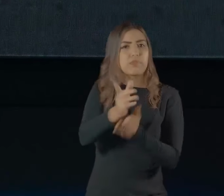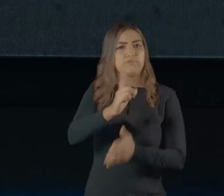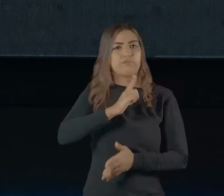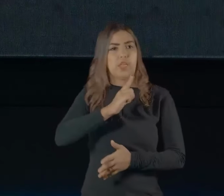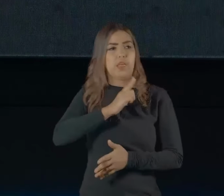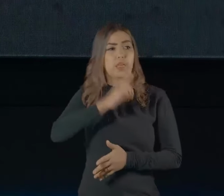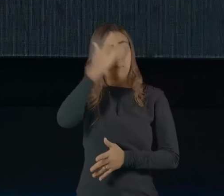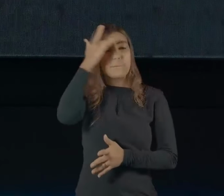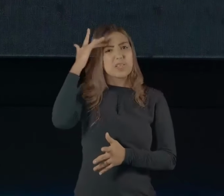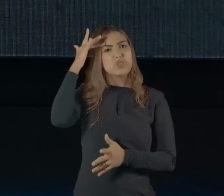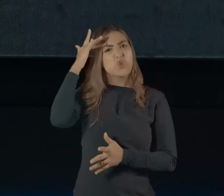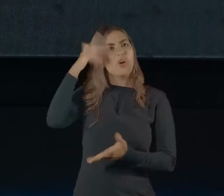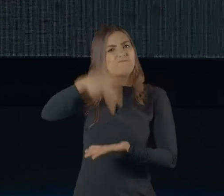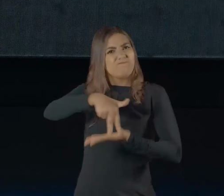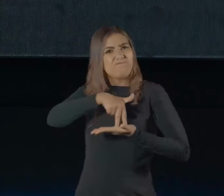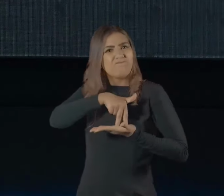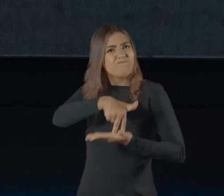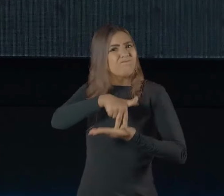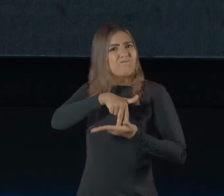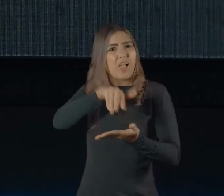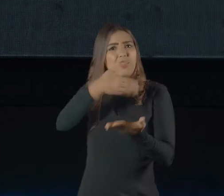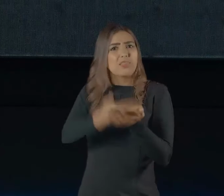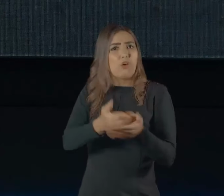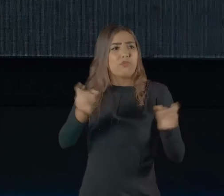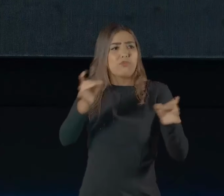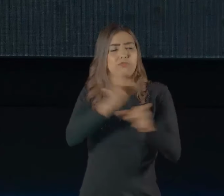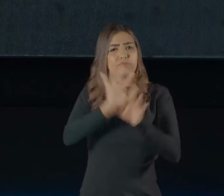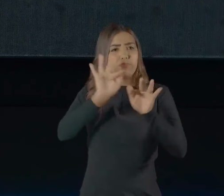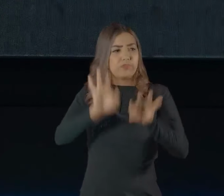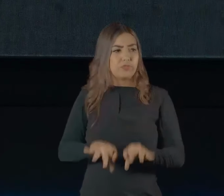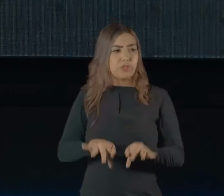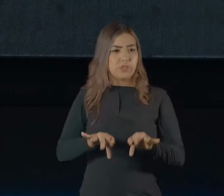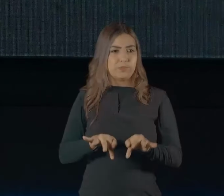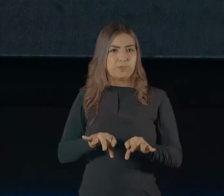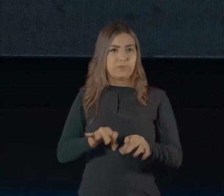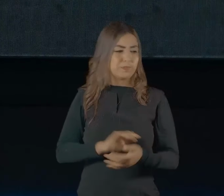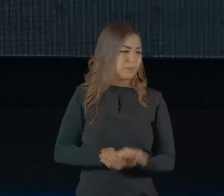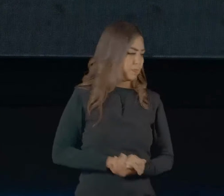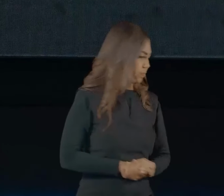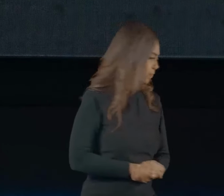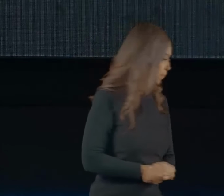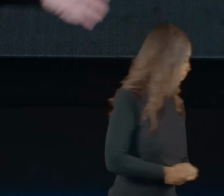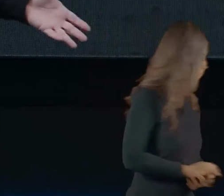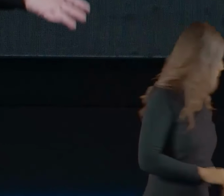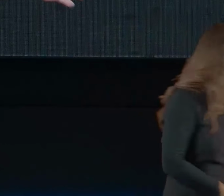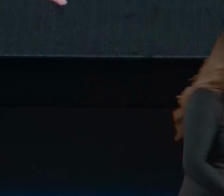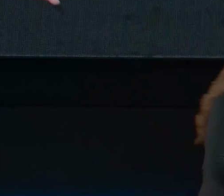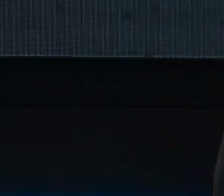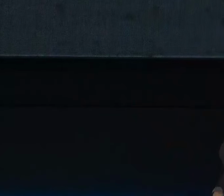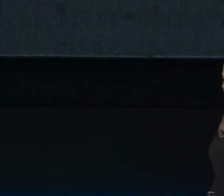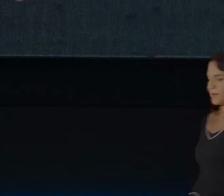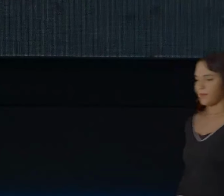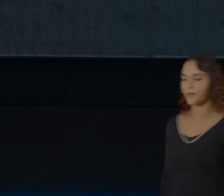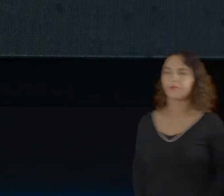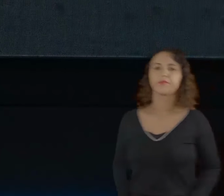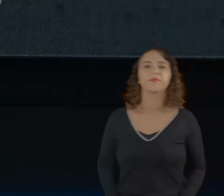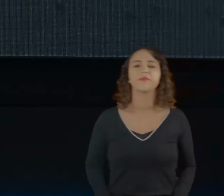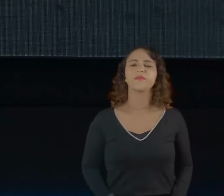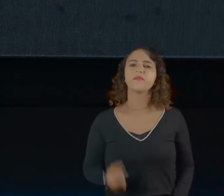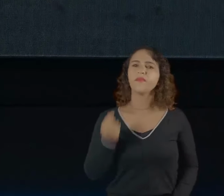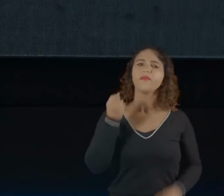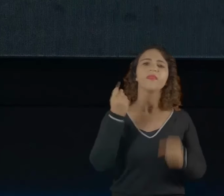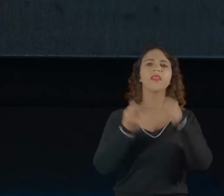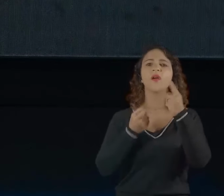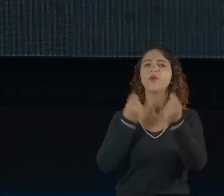perseveraram até o fim. Alguns receberam os seus pela ressurreição. O que significa